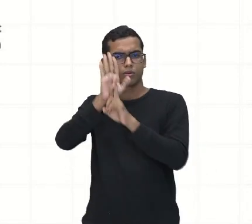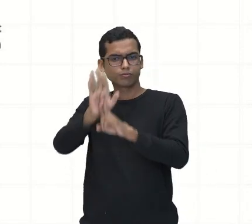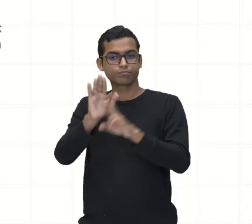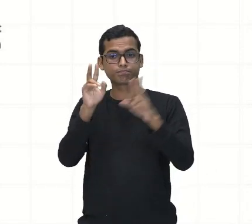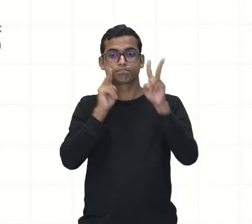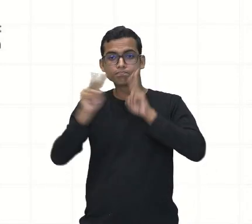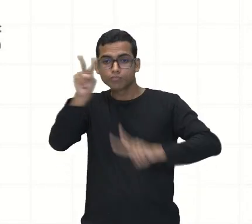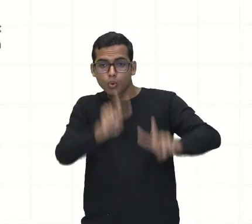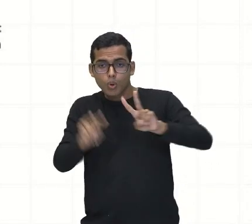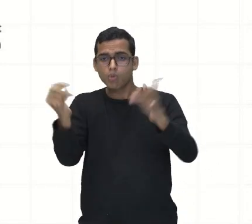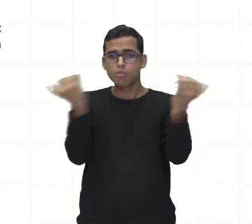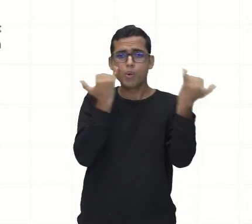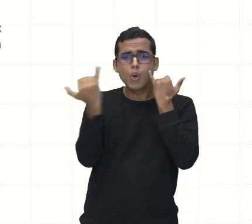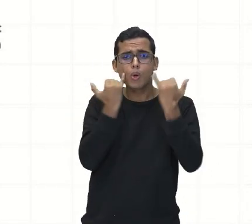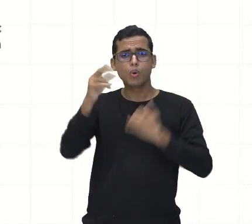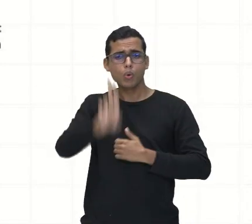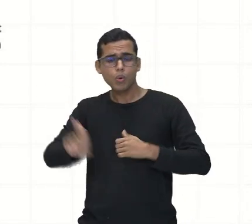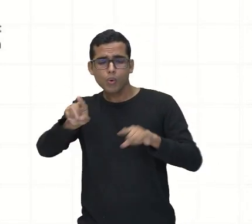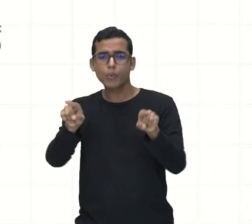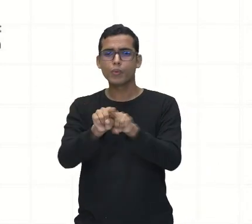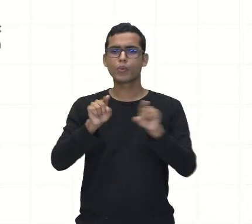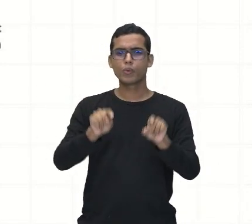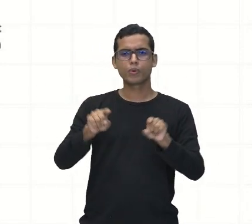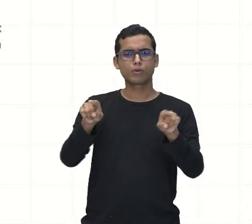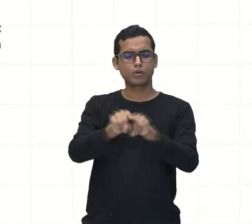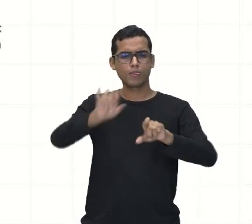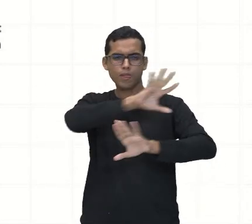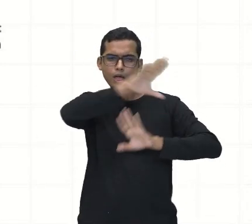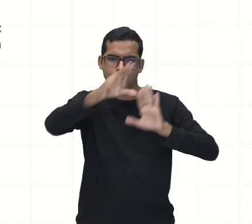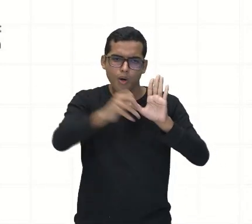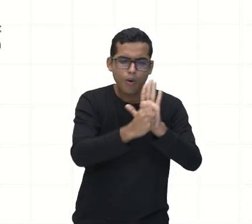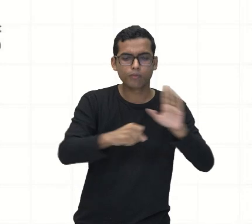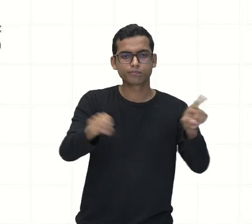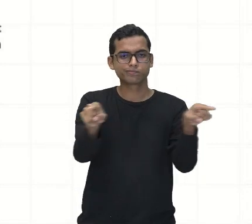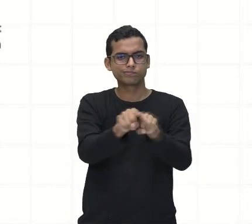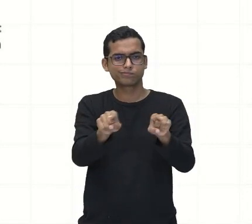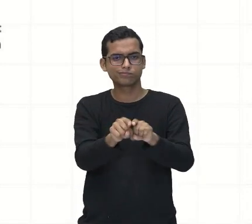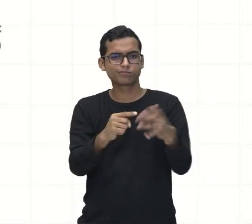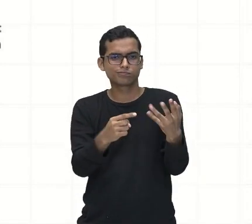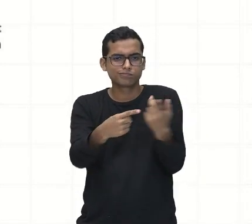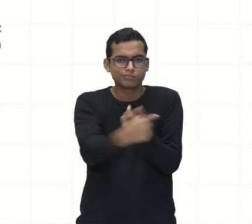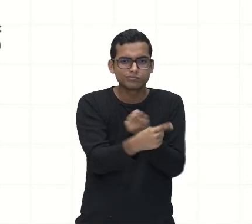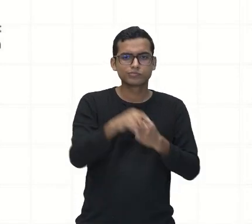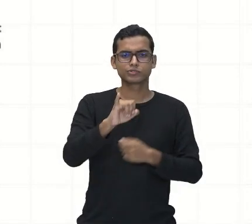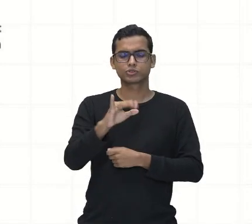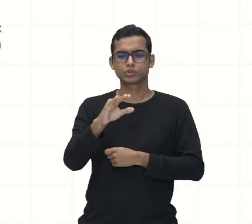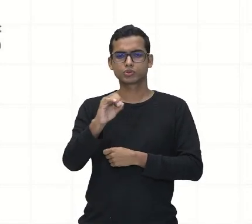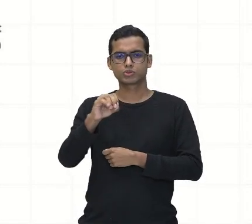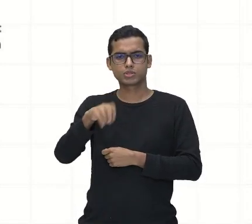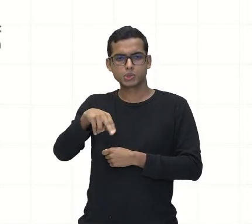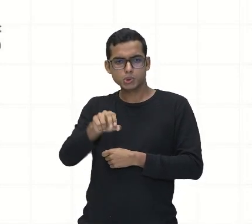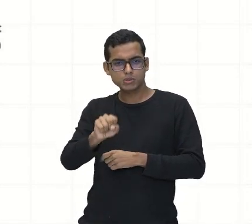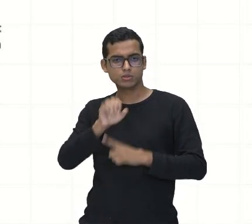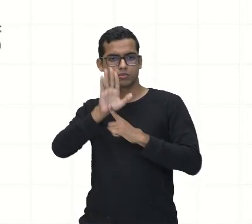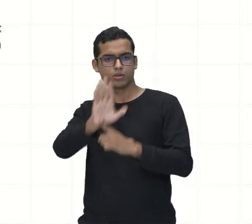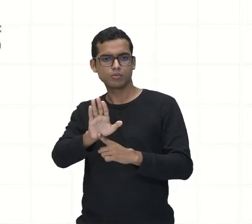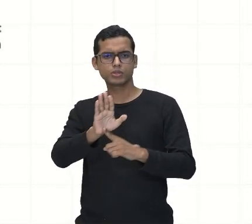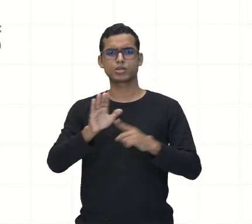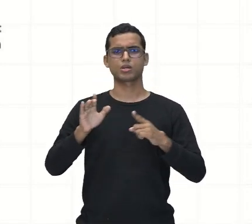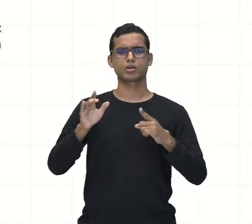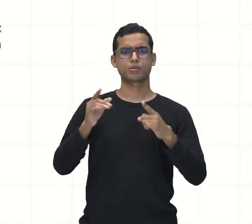dados que utiliza ícones ou símbolos para mostrar canções ou